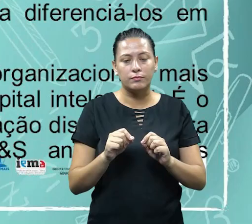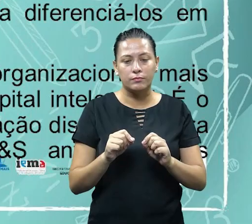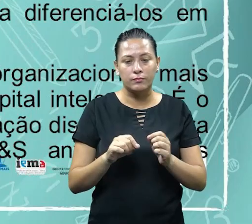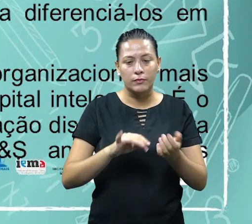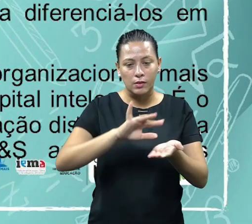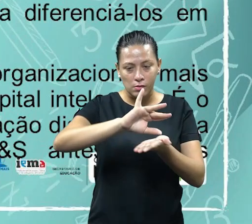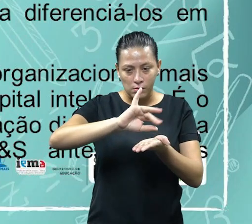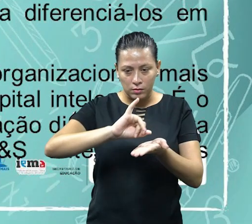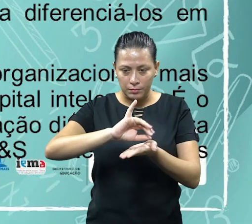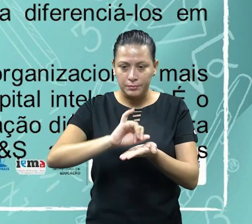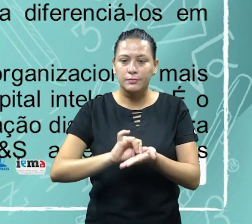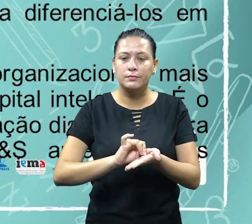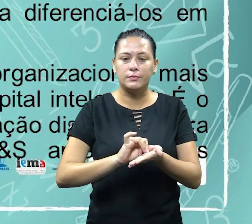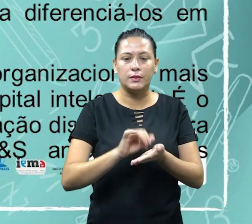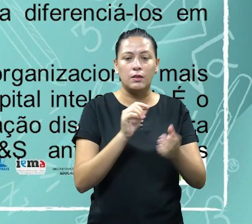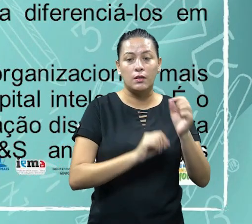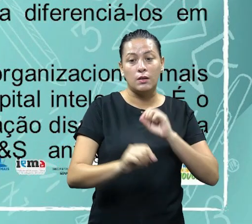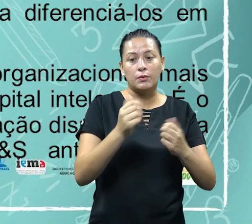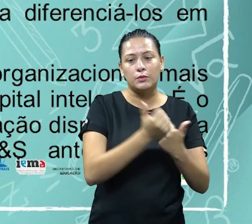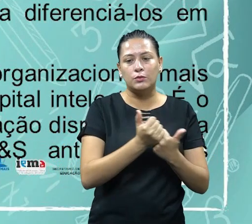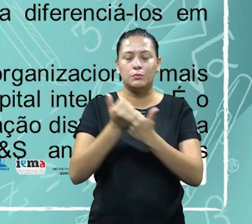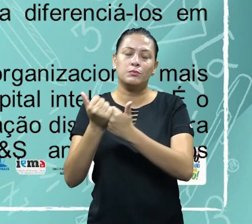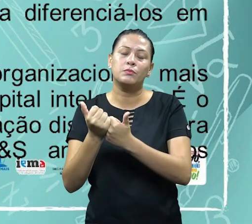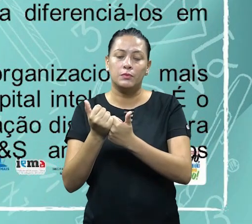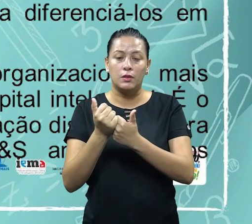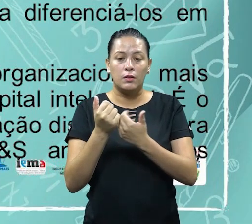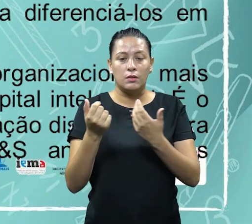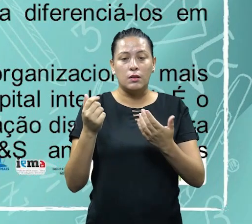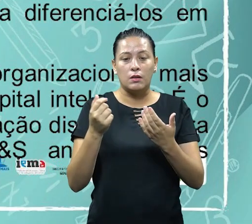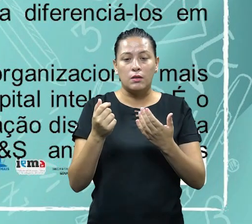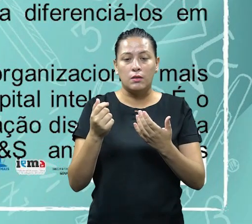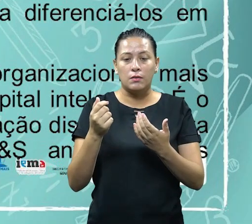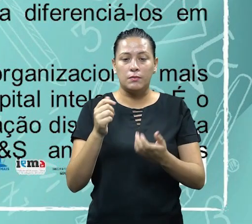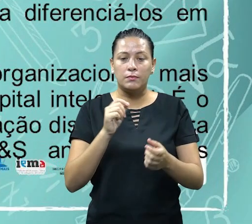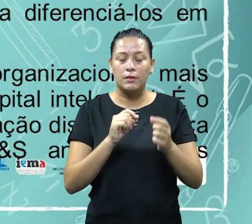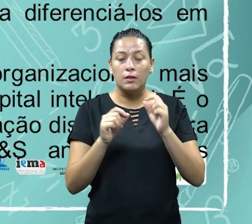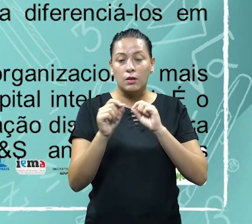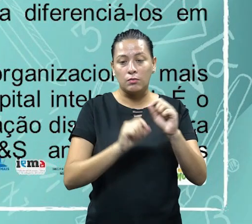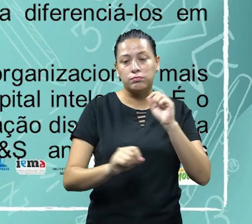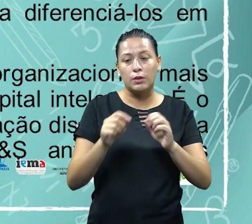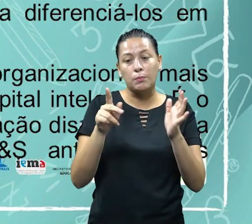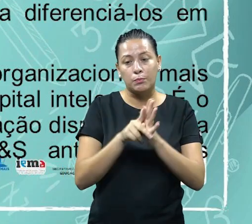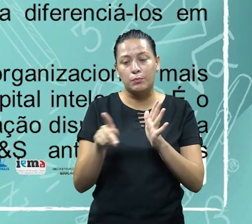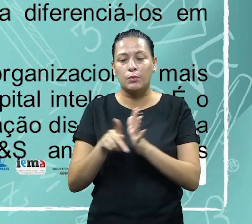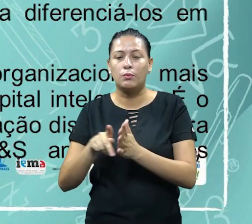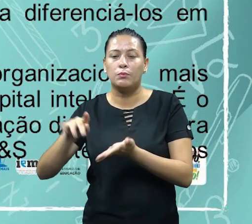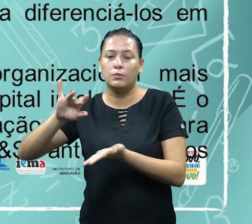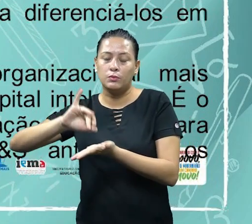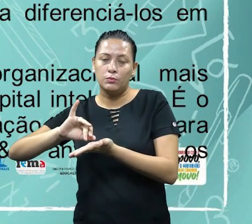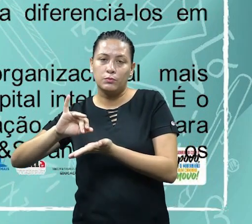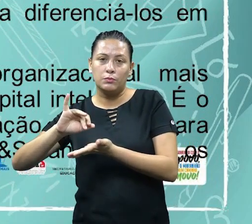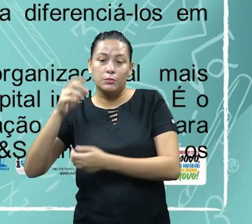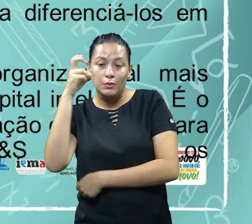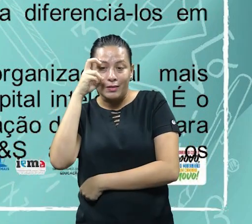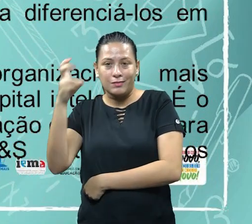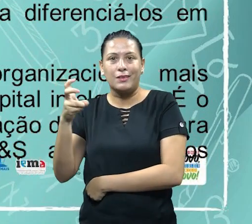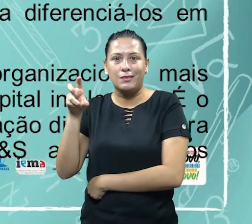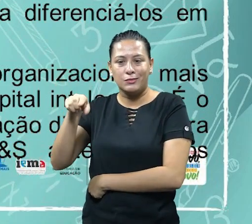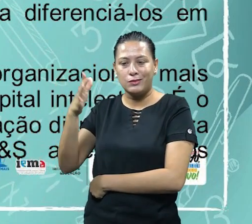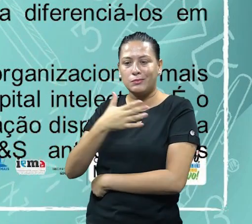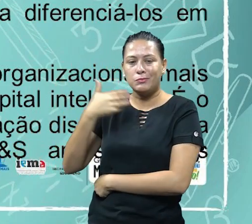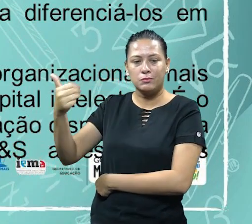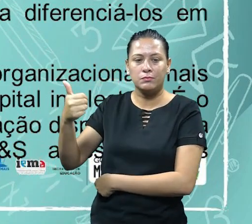para o capital intelectual. É o conhecimento e sua aplicação que permite captar a informação disponível para todos e